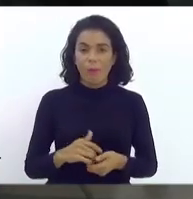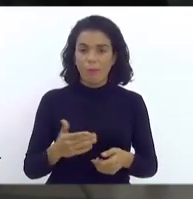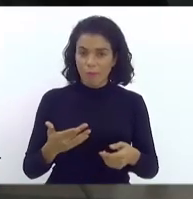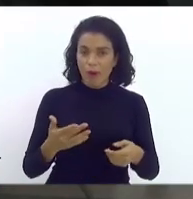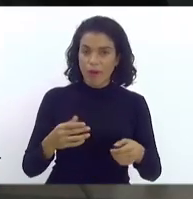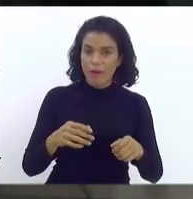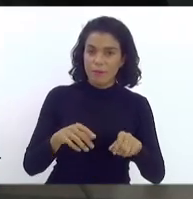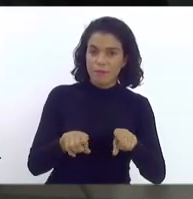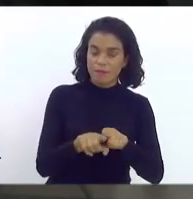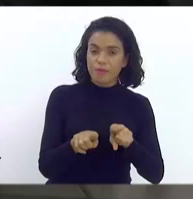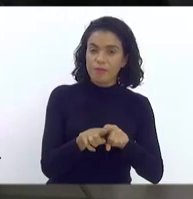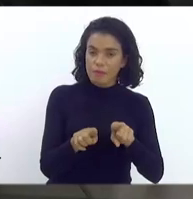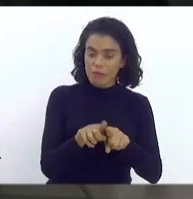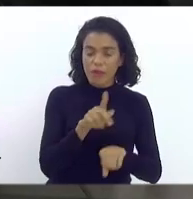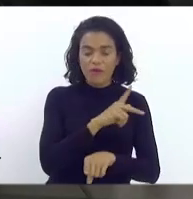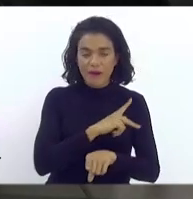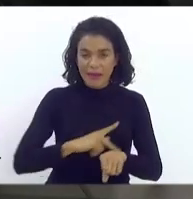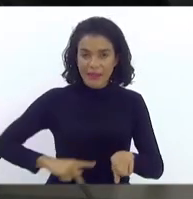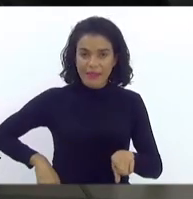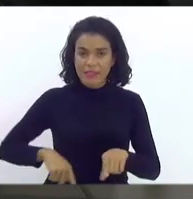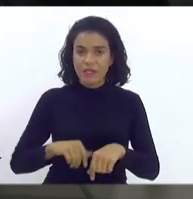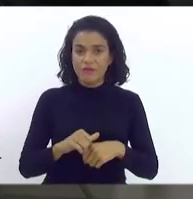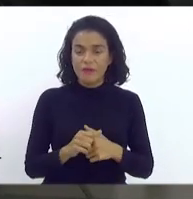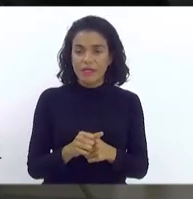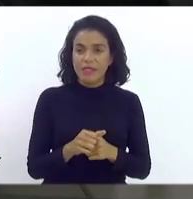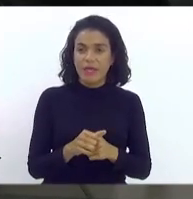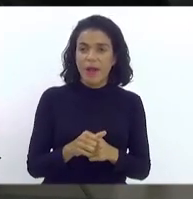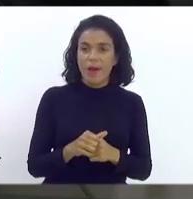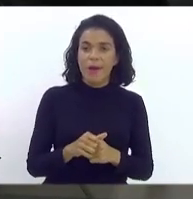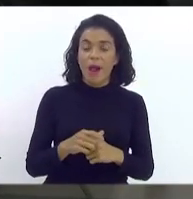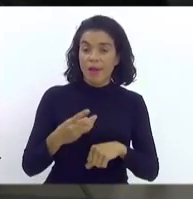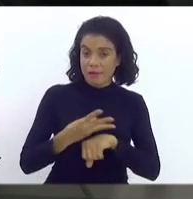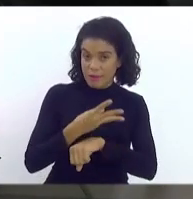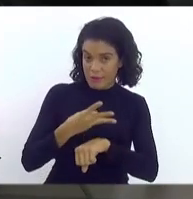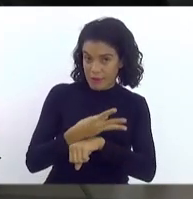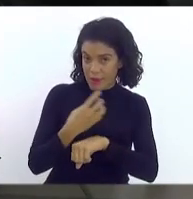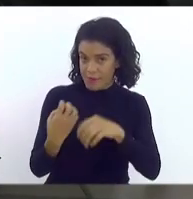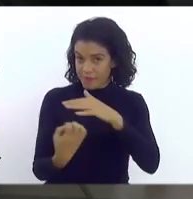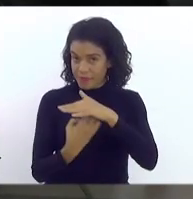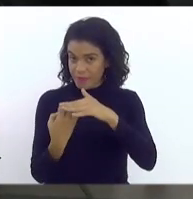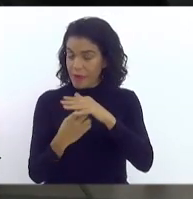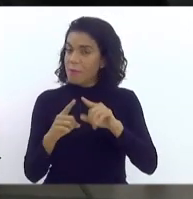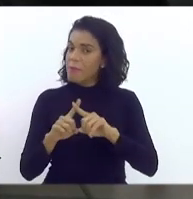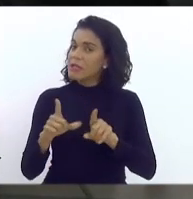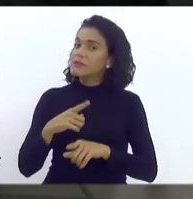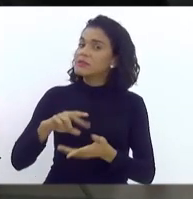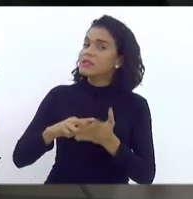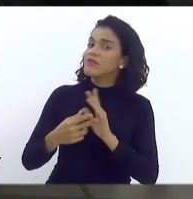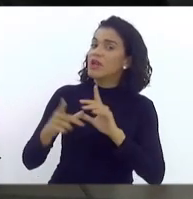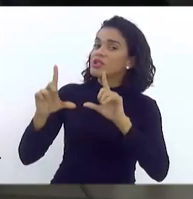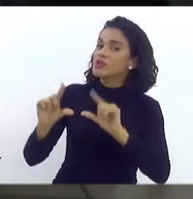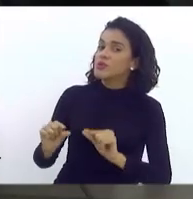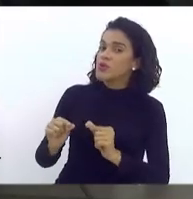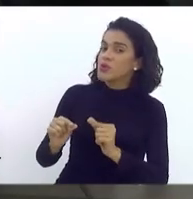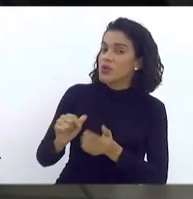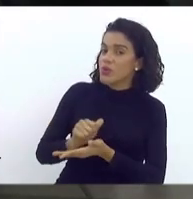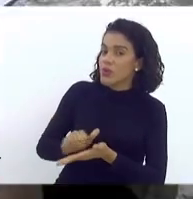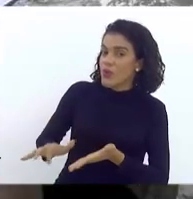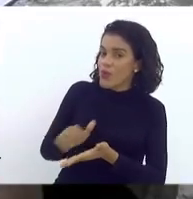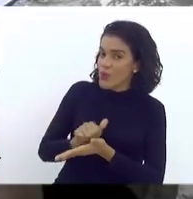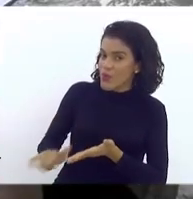isso. Porque, evidentemente, presidente, por mais que seja terceirizada, isso compõe uma redução de custo para a própria